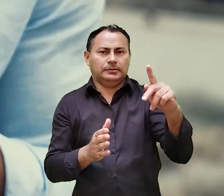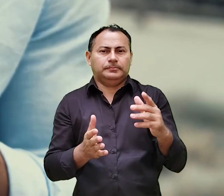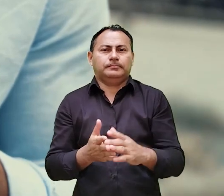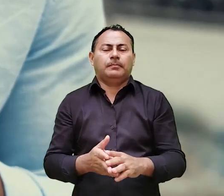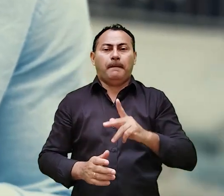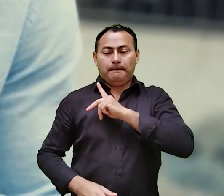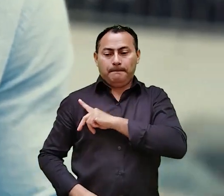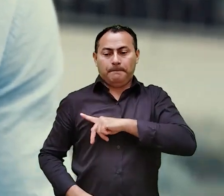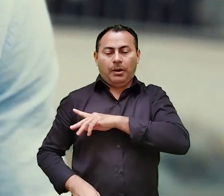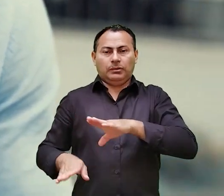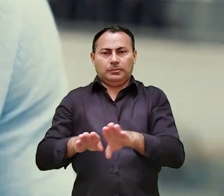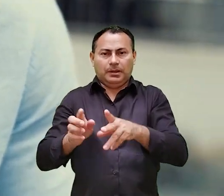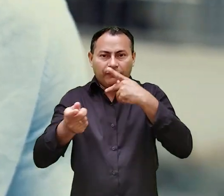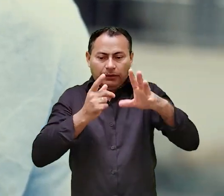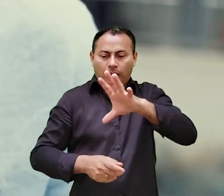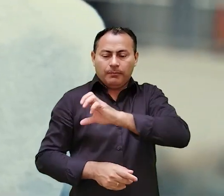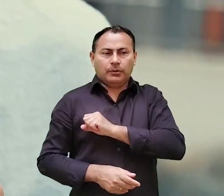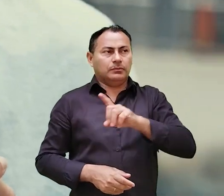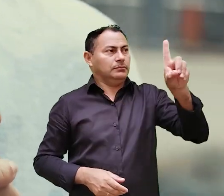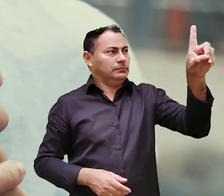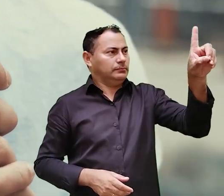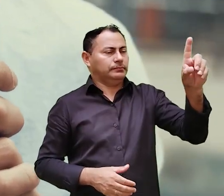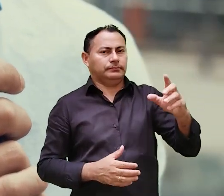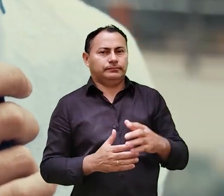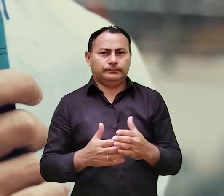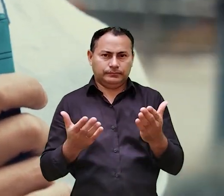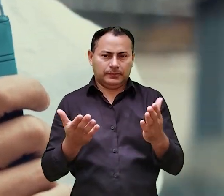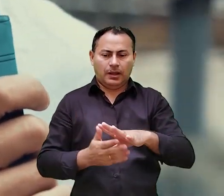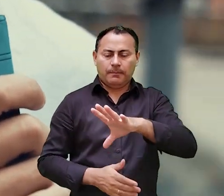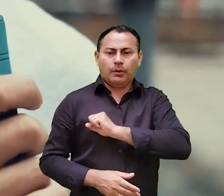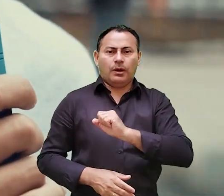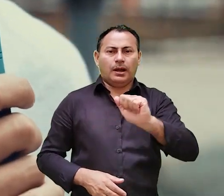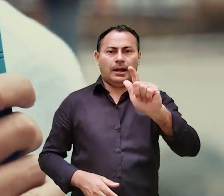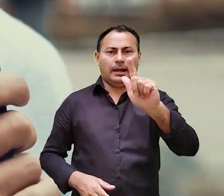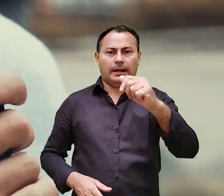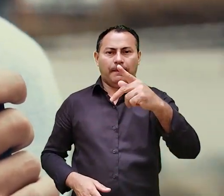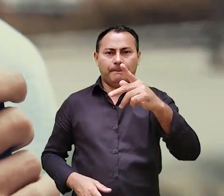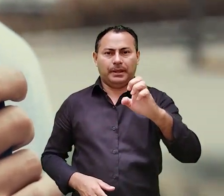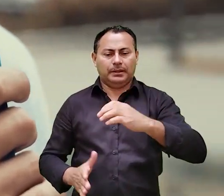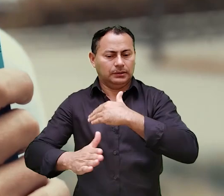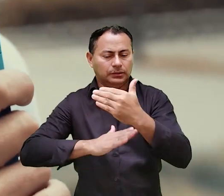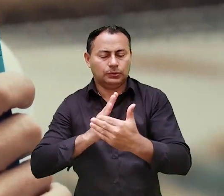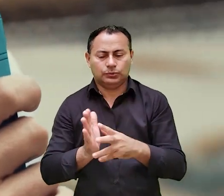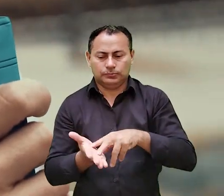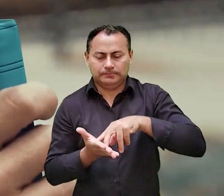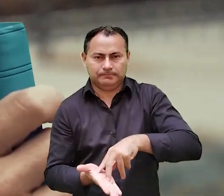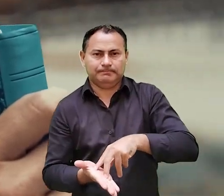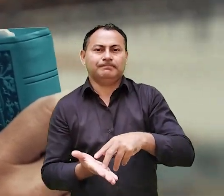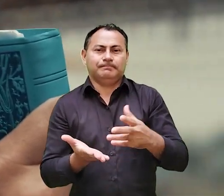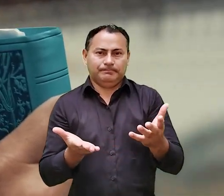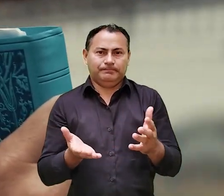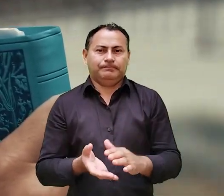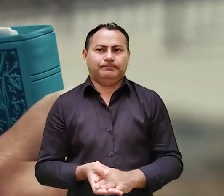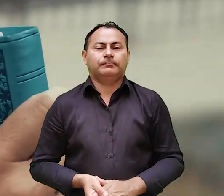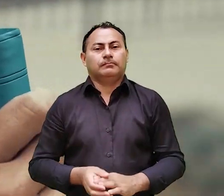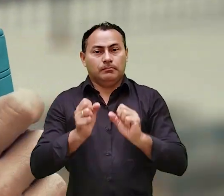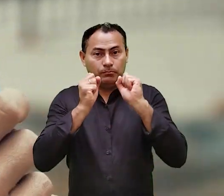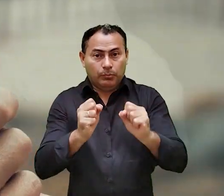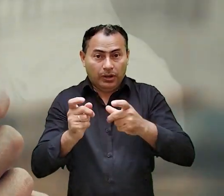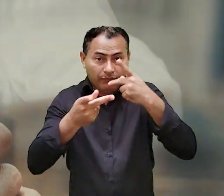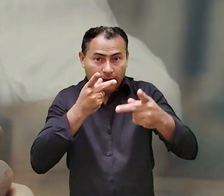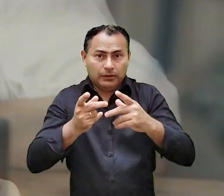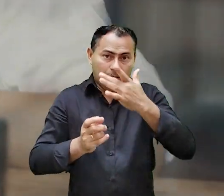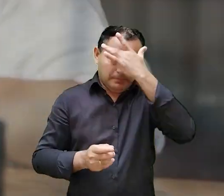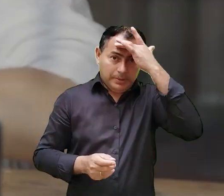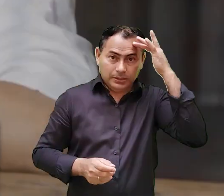mesma. Paulo também diz que o amor de Deus é o amor ágape. É totalmente irresistível.